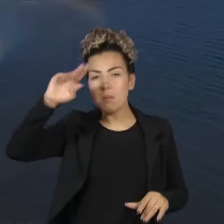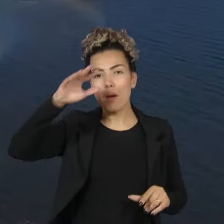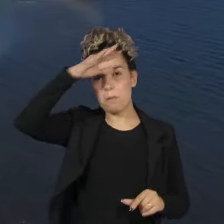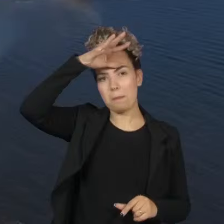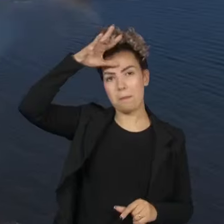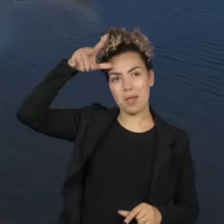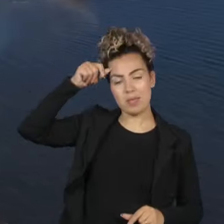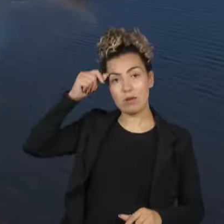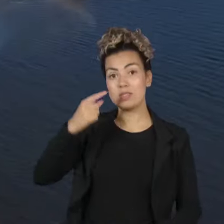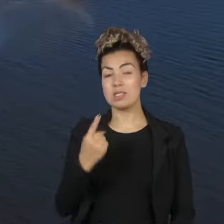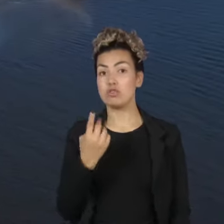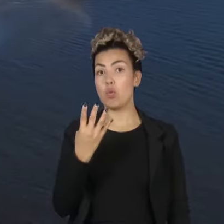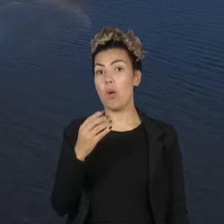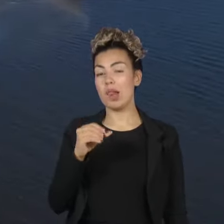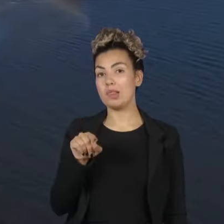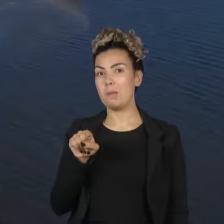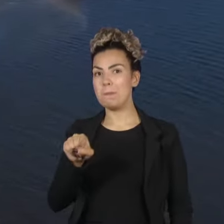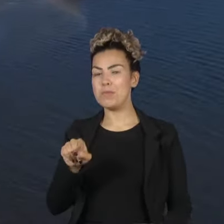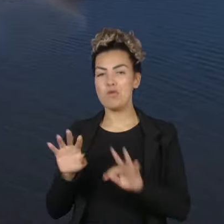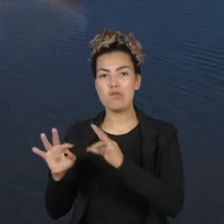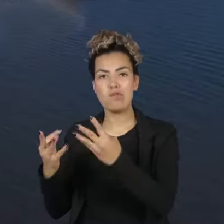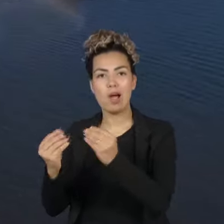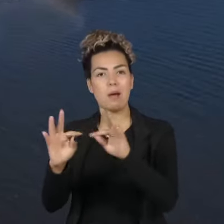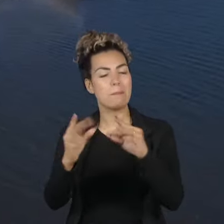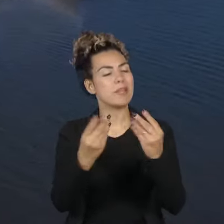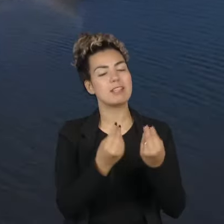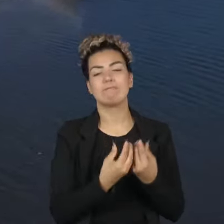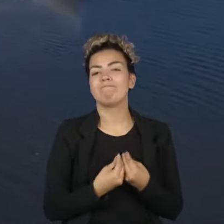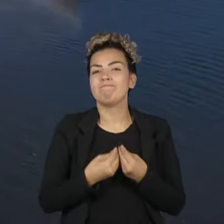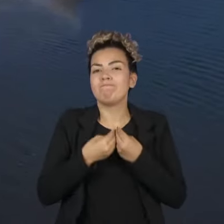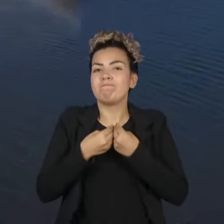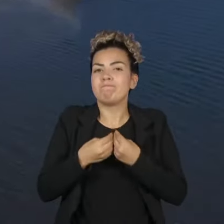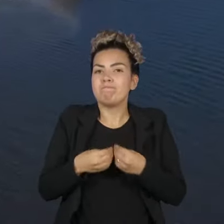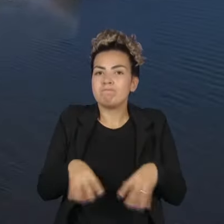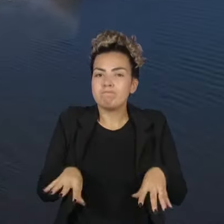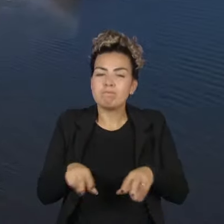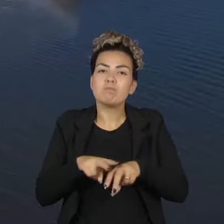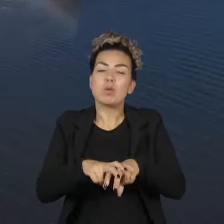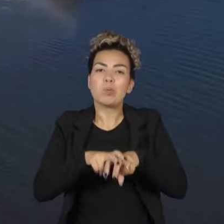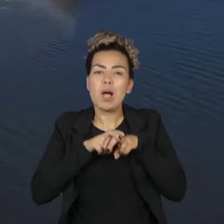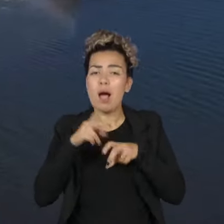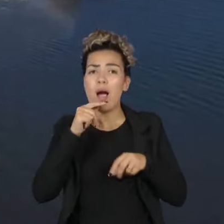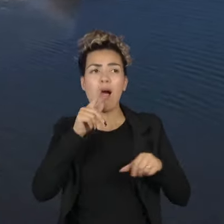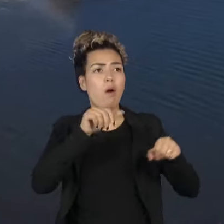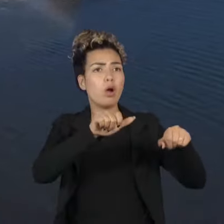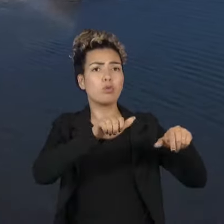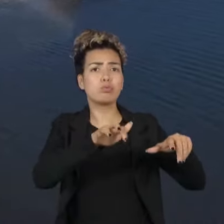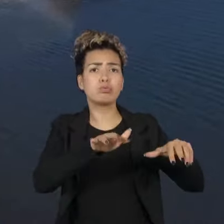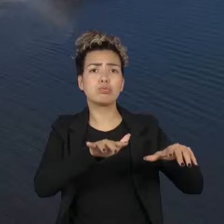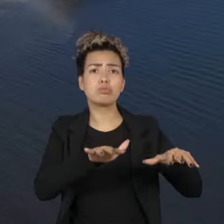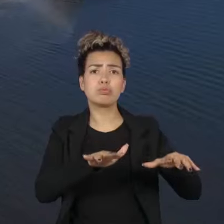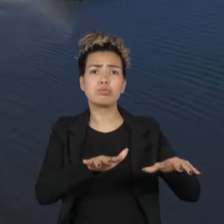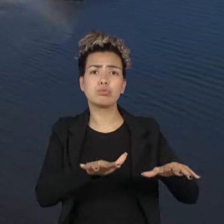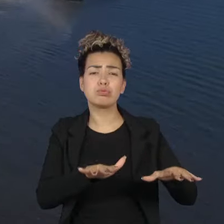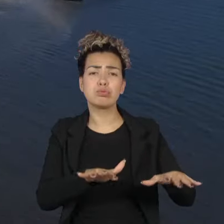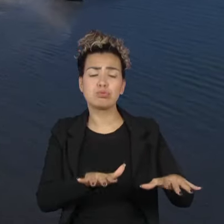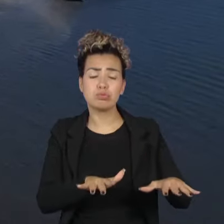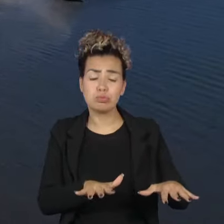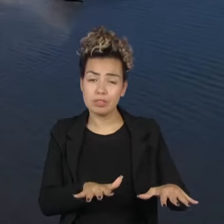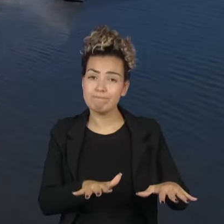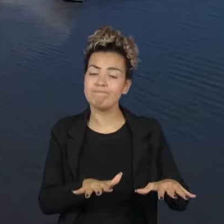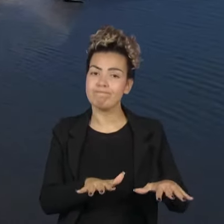de 140.000 famílias estão prejudicadas de alguma forma pela descida das águas e todos os